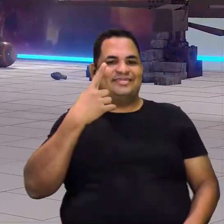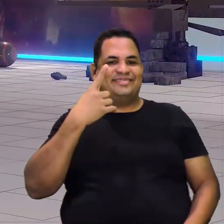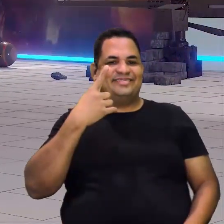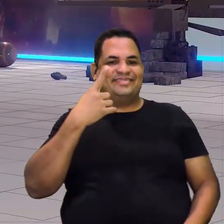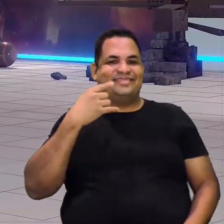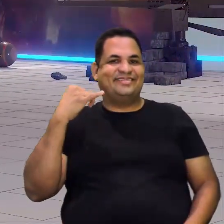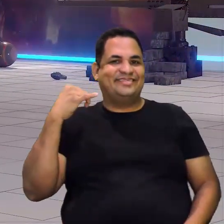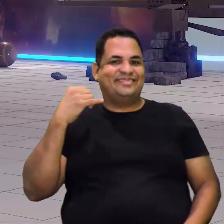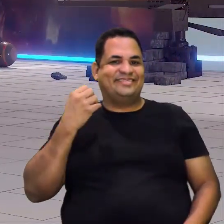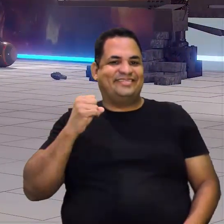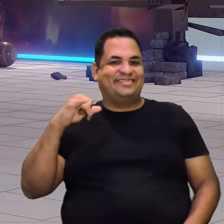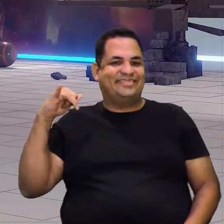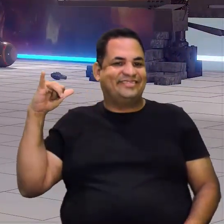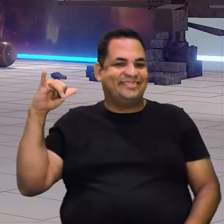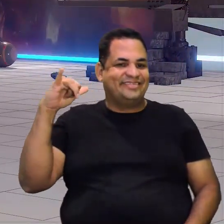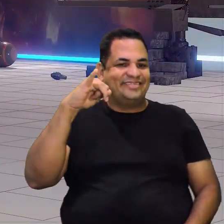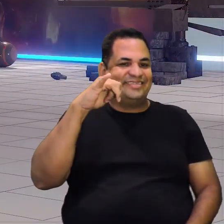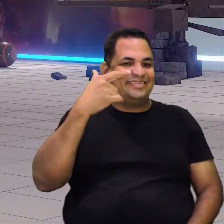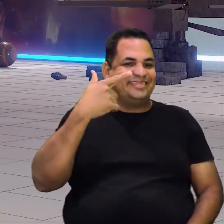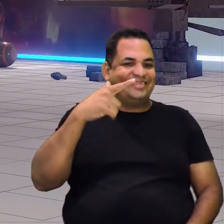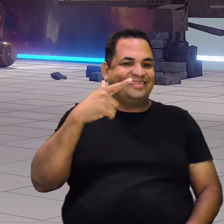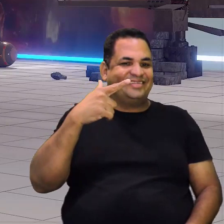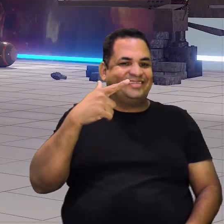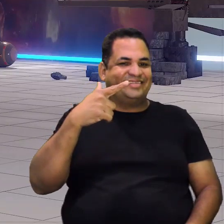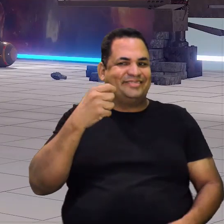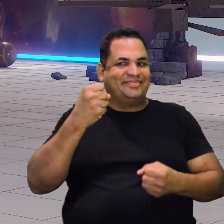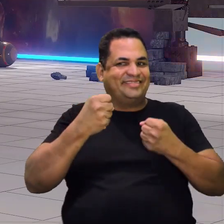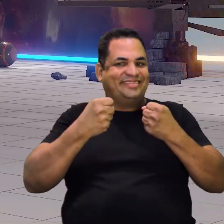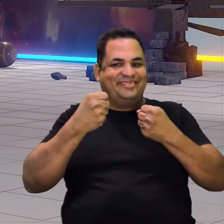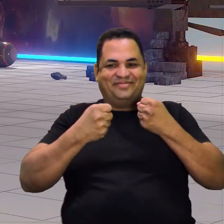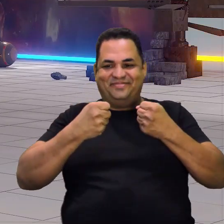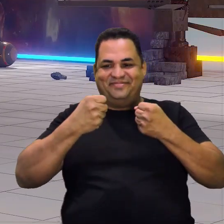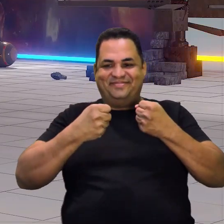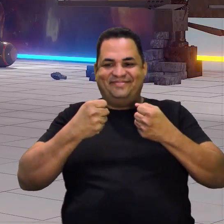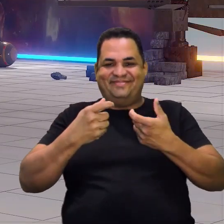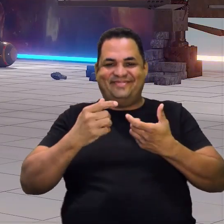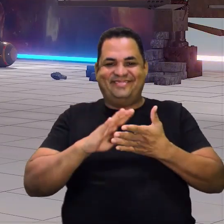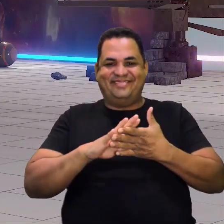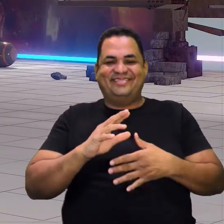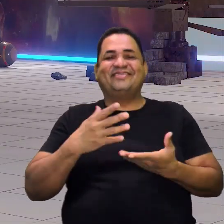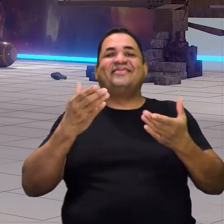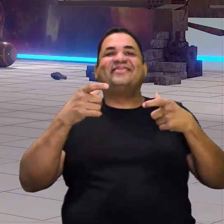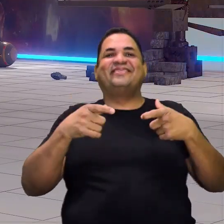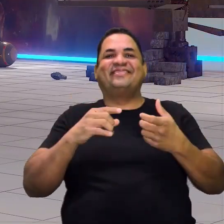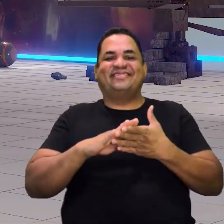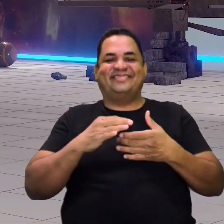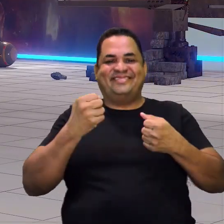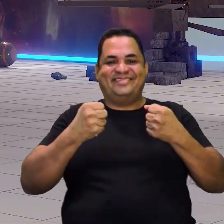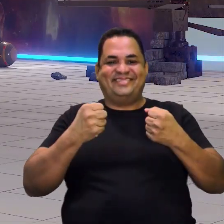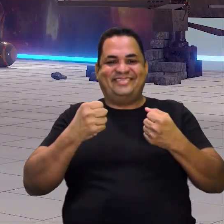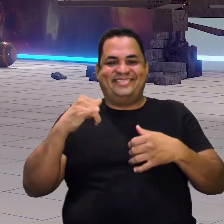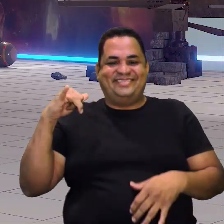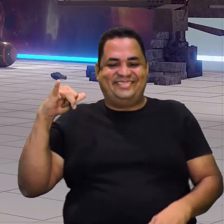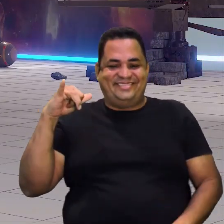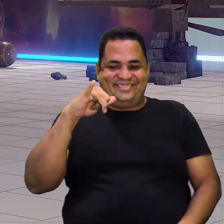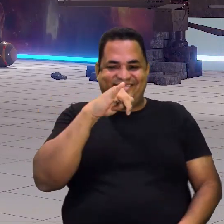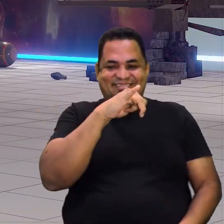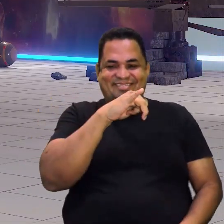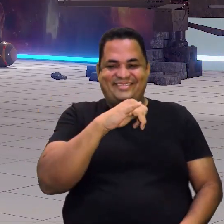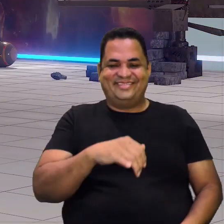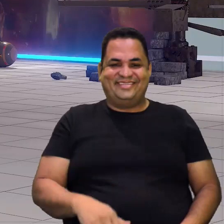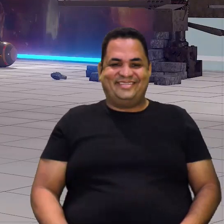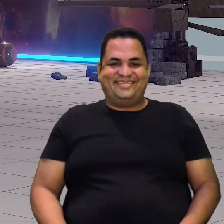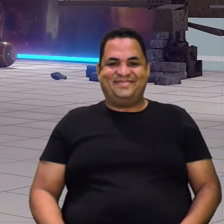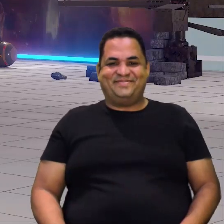esse avião tá sem condutor. Cadê o piloto desse avião? Esse avião